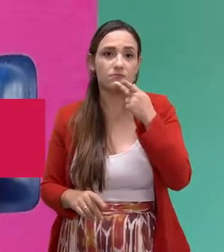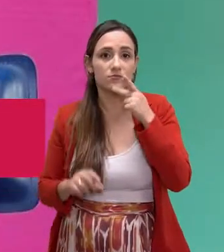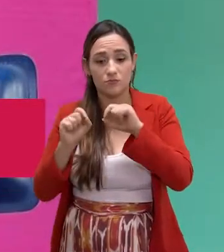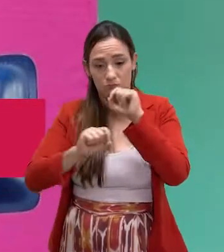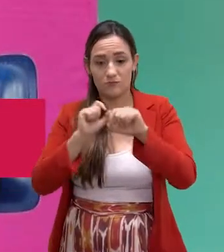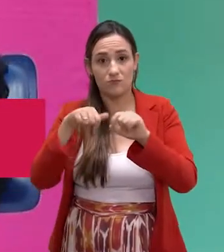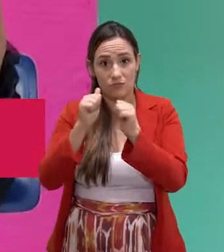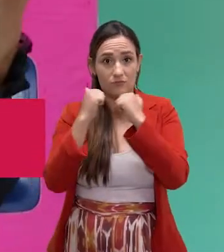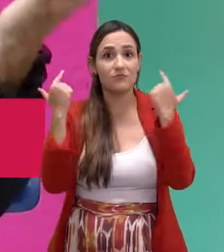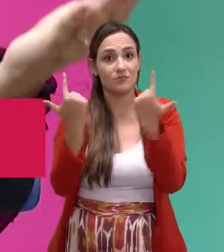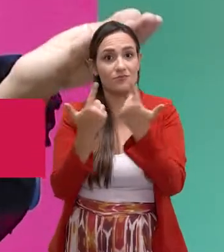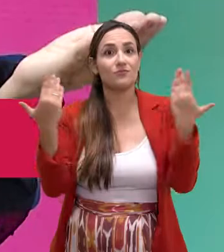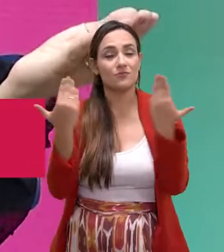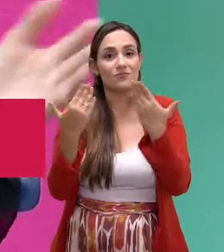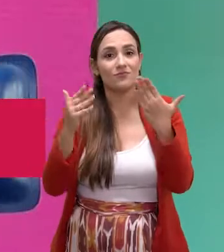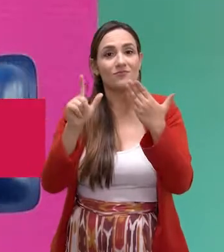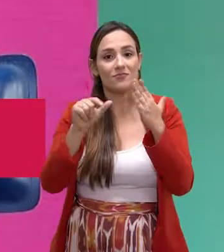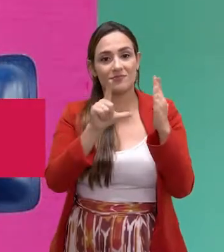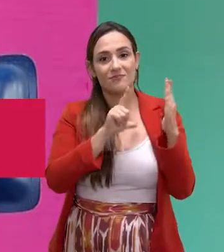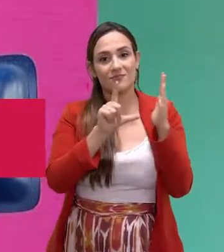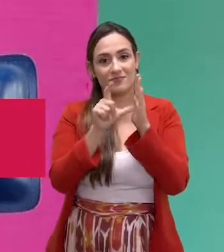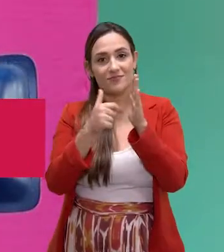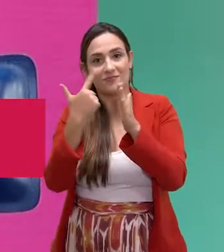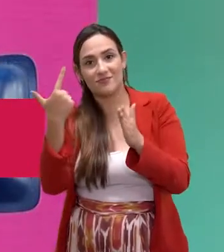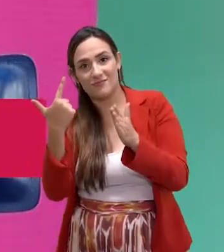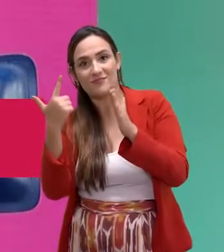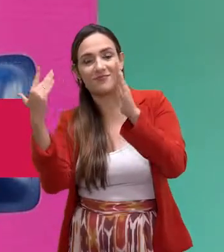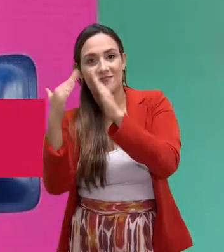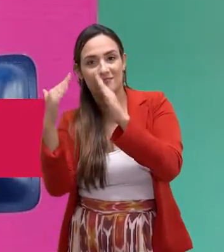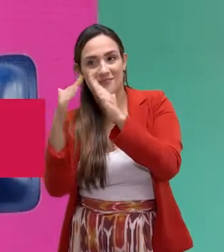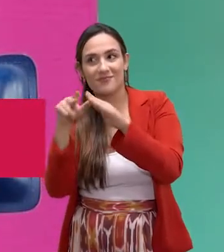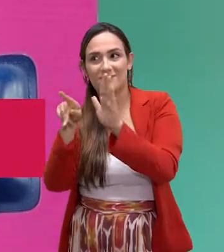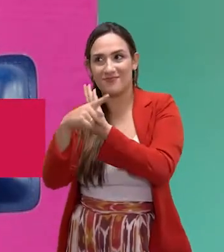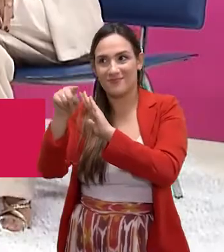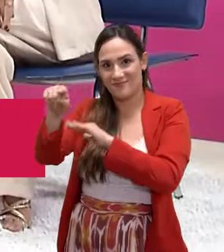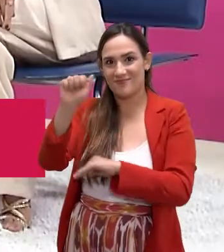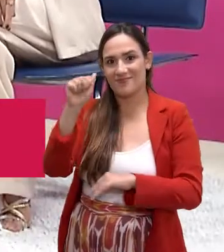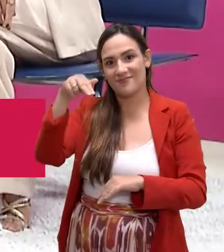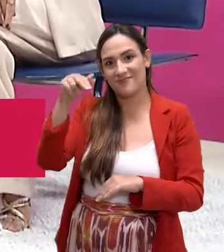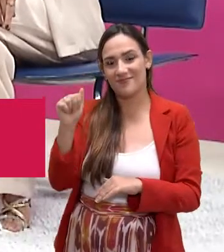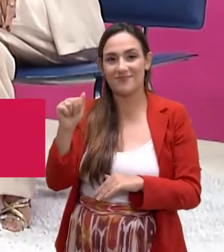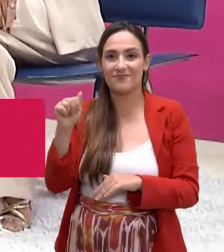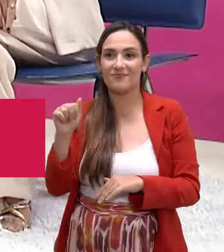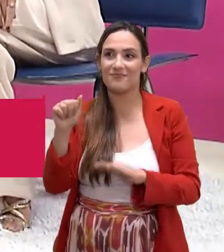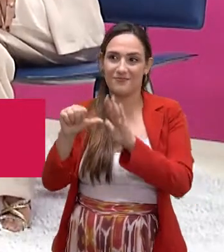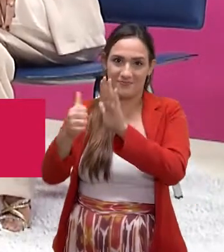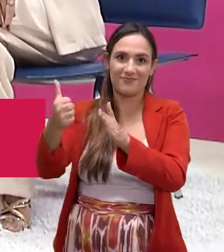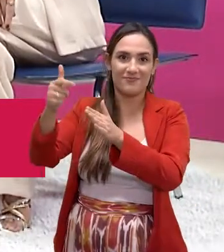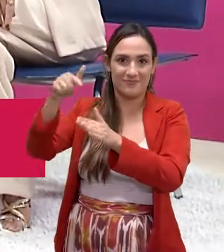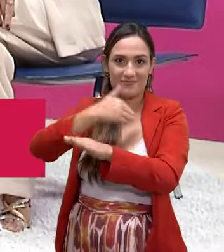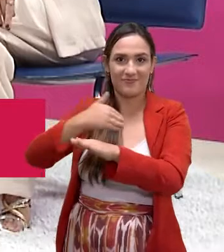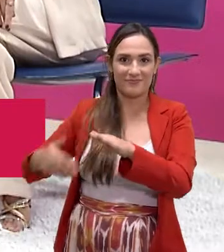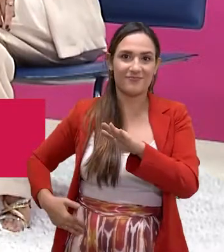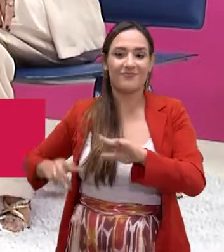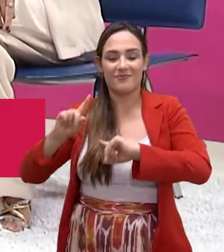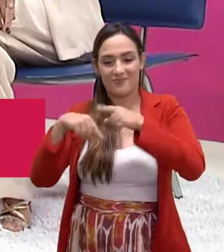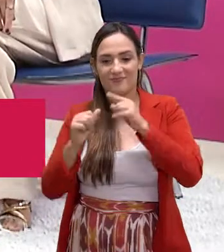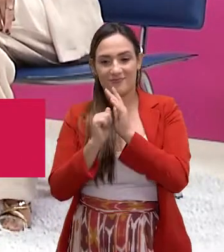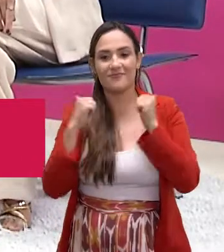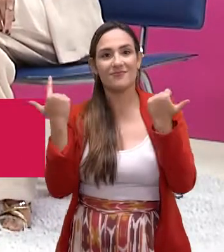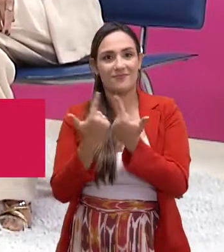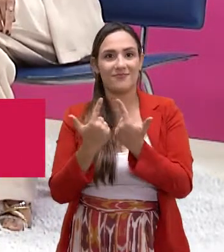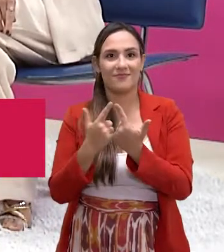Assembleia, que hoje é a segunda casa, né, da nossa consultora legislativa, Ana, eu falo às vezes que eu ligo para ela, não,